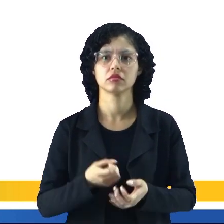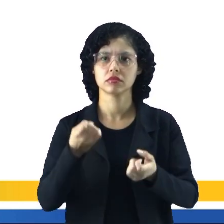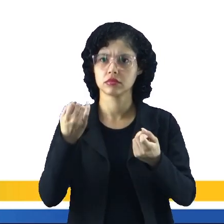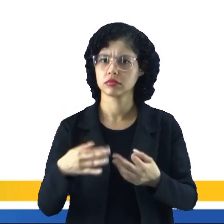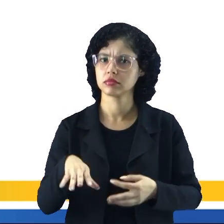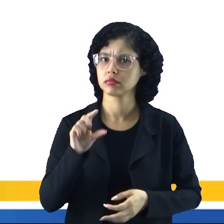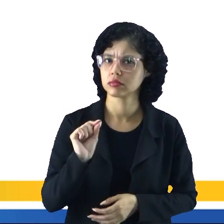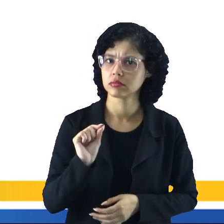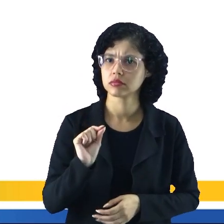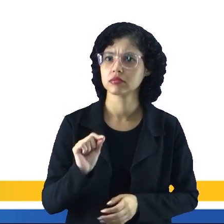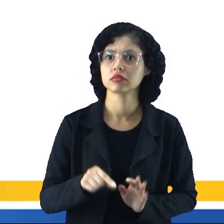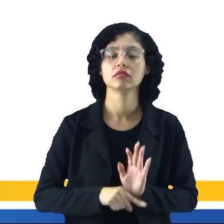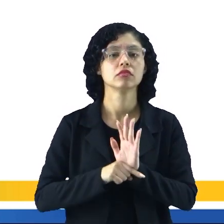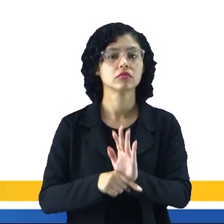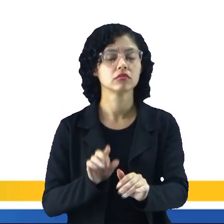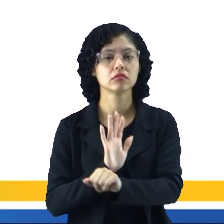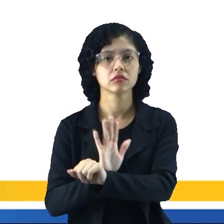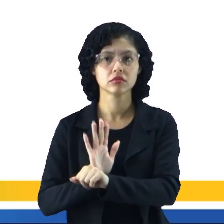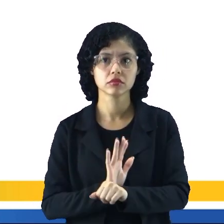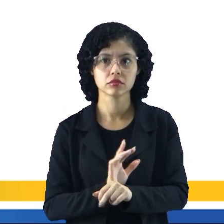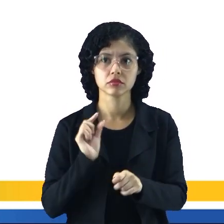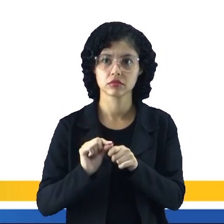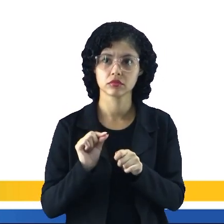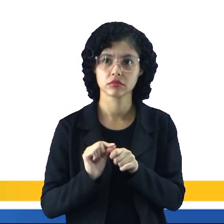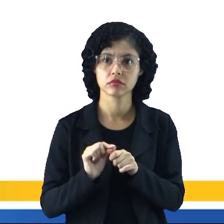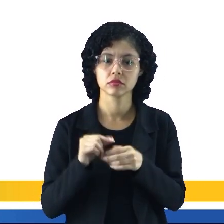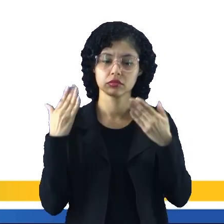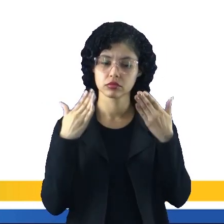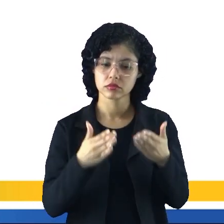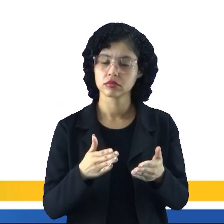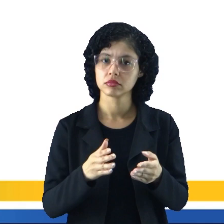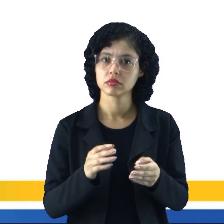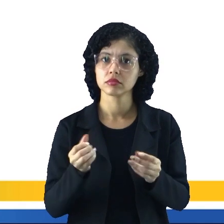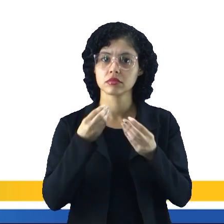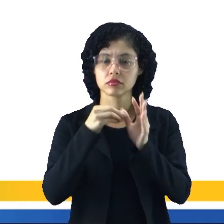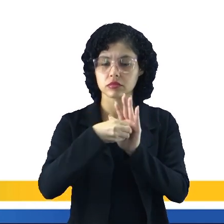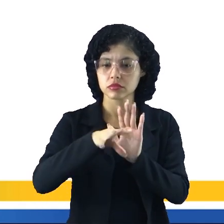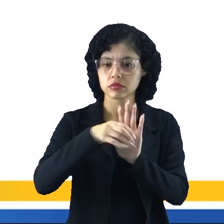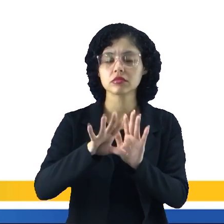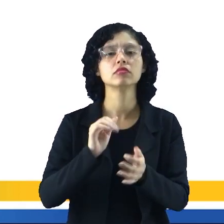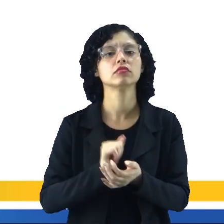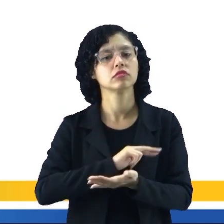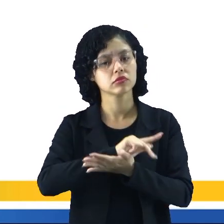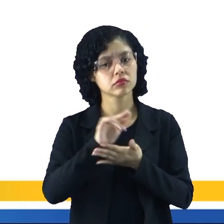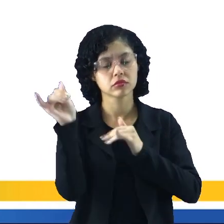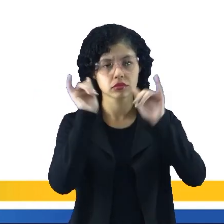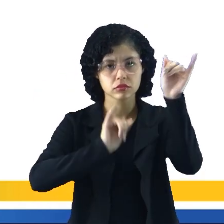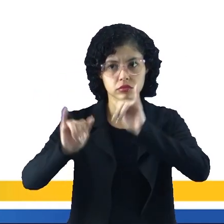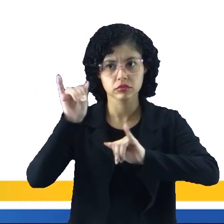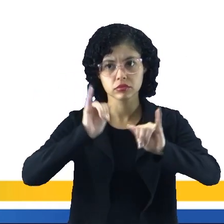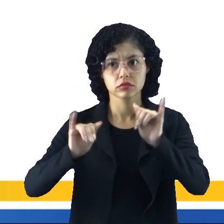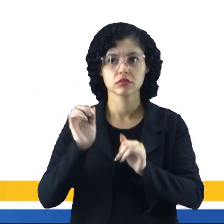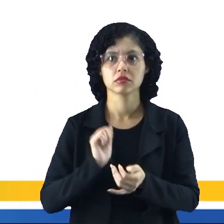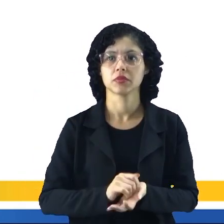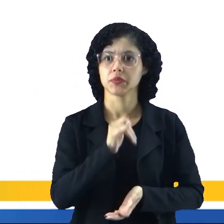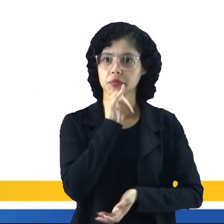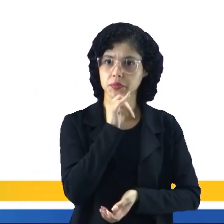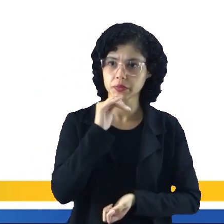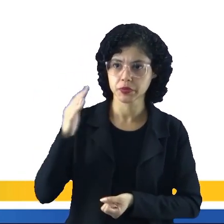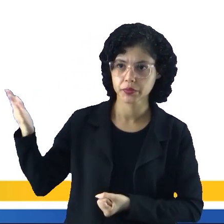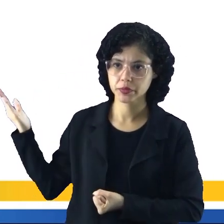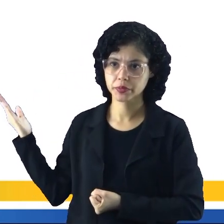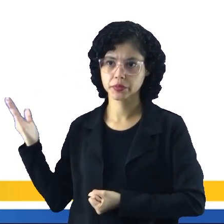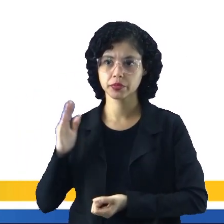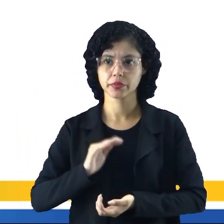texto ele pretende orientar o leitor e transmitir informações sem a necessidade convencê-lo de algo né Nós temos aqui um exemplo